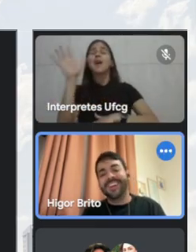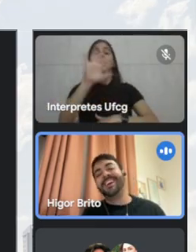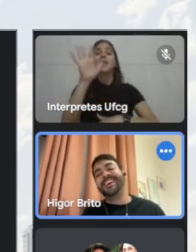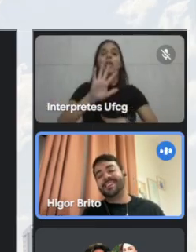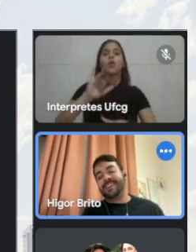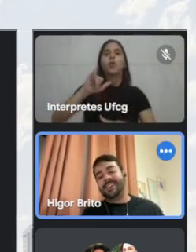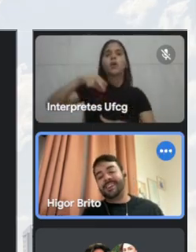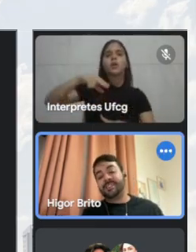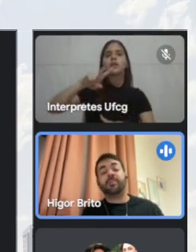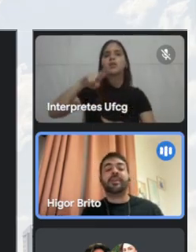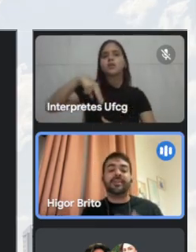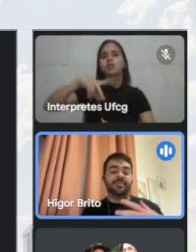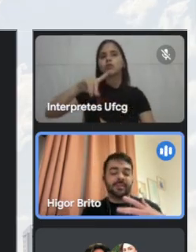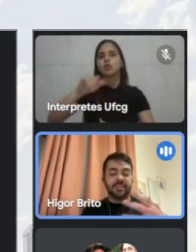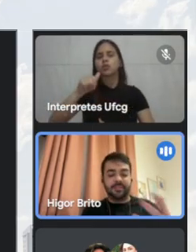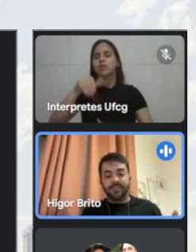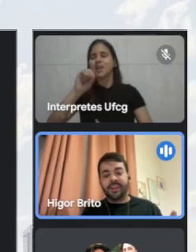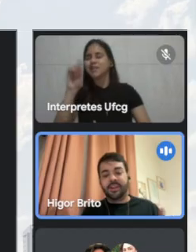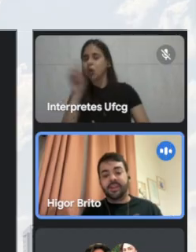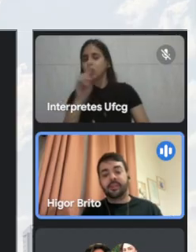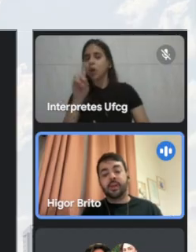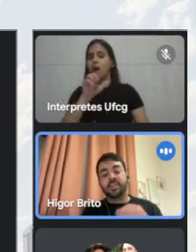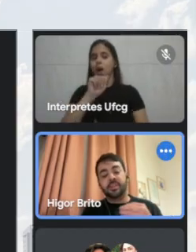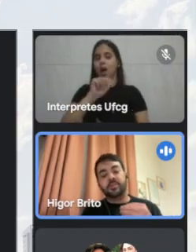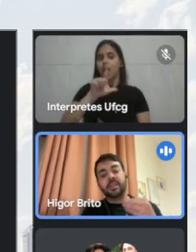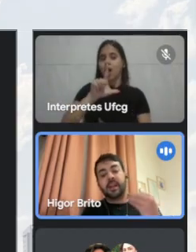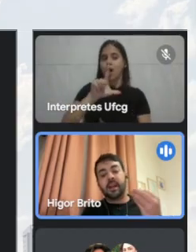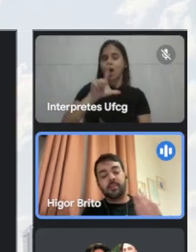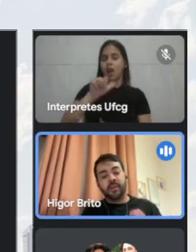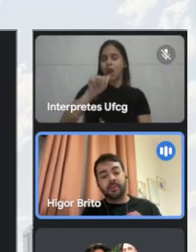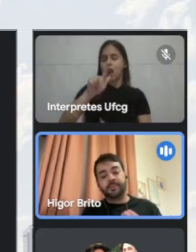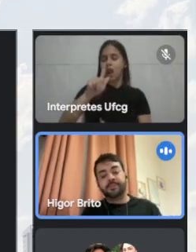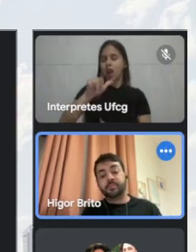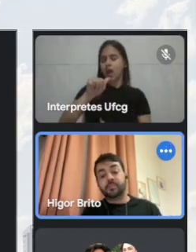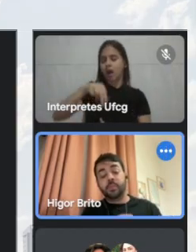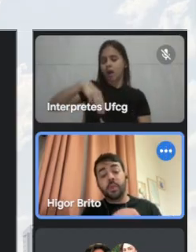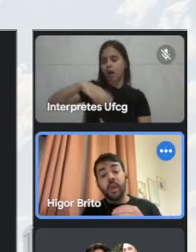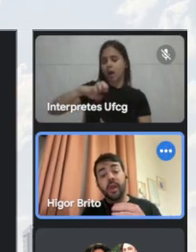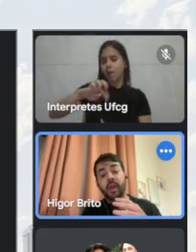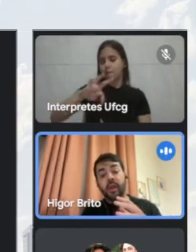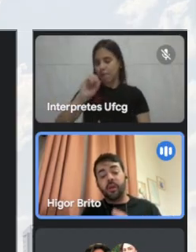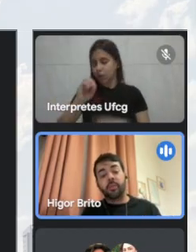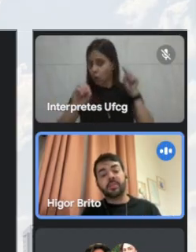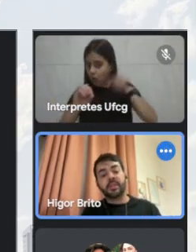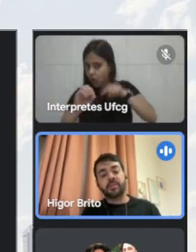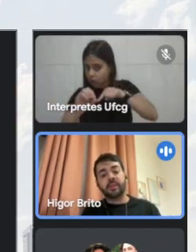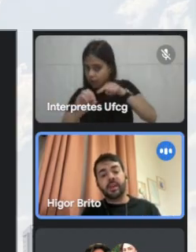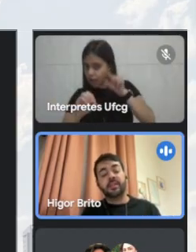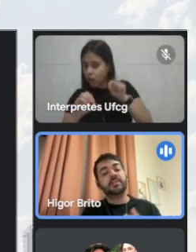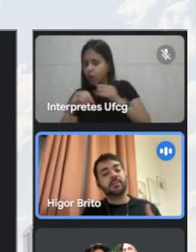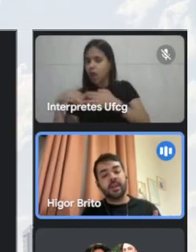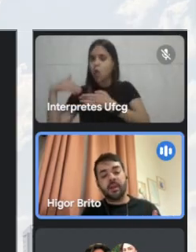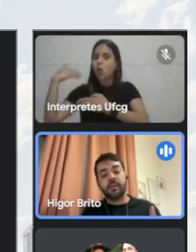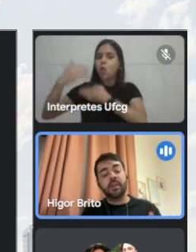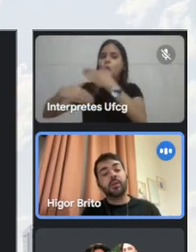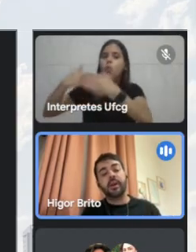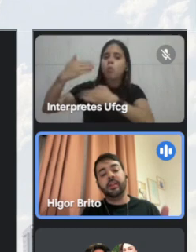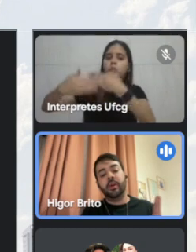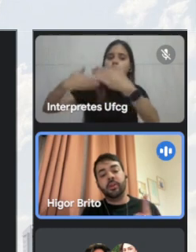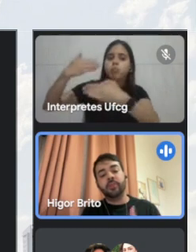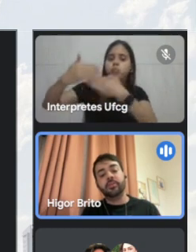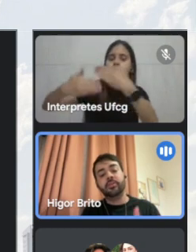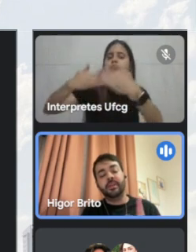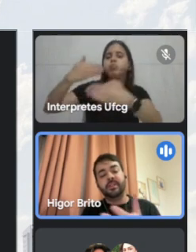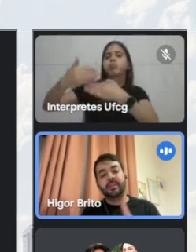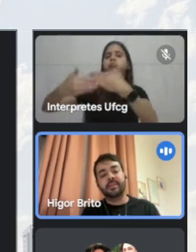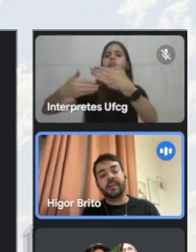alagamento. Só para exemplificar, né? A gente considera alagamento o processo de retenção de água que não